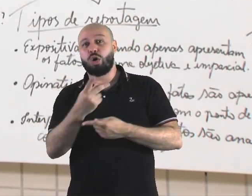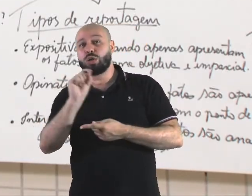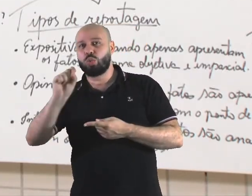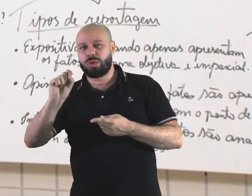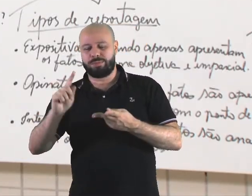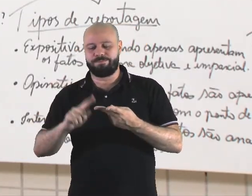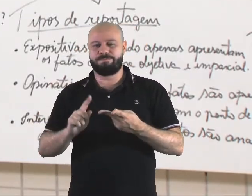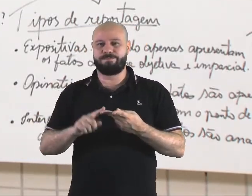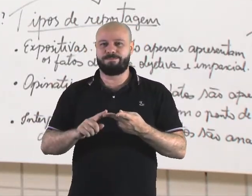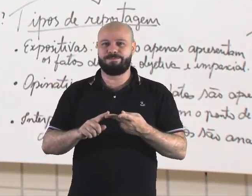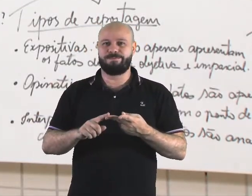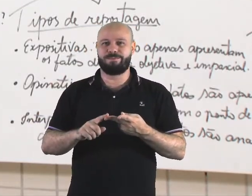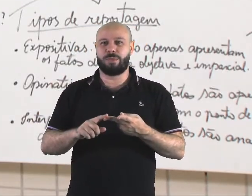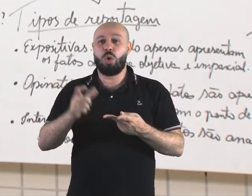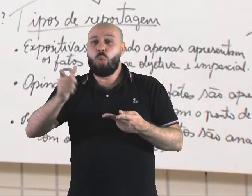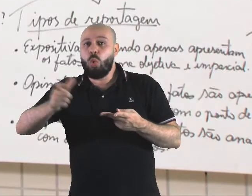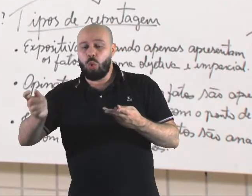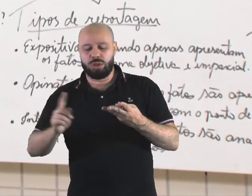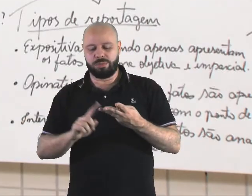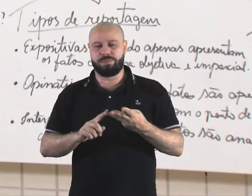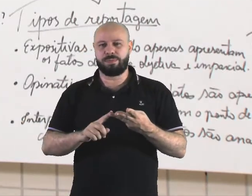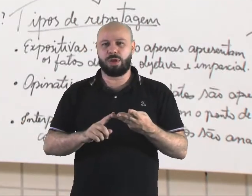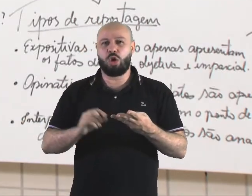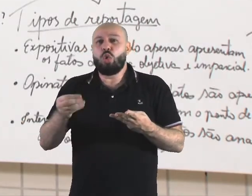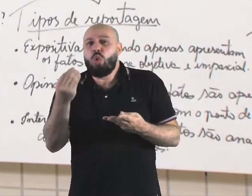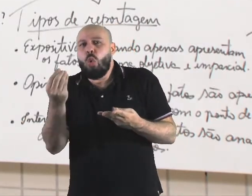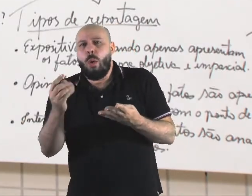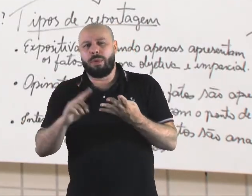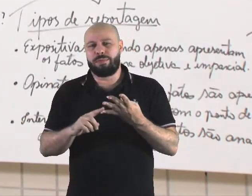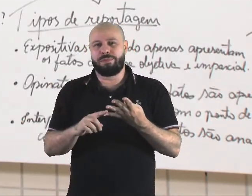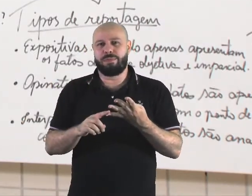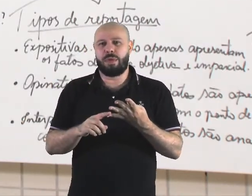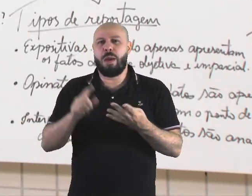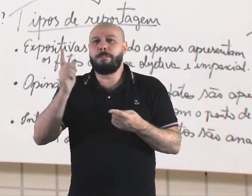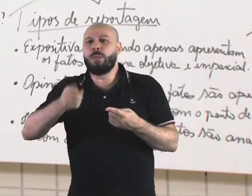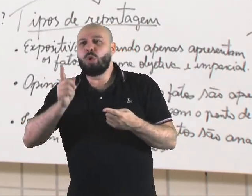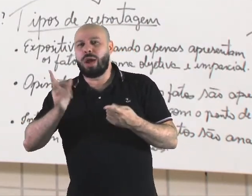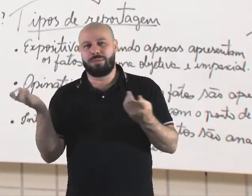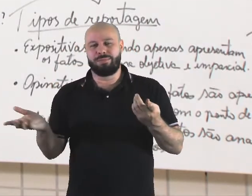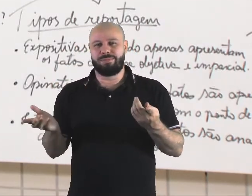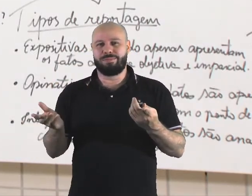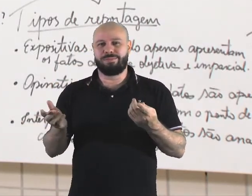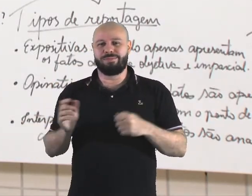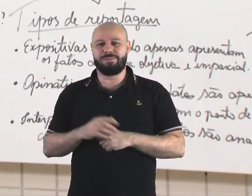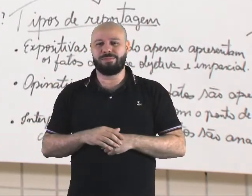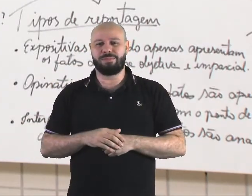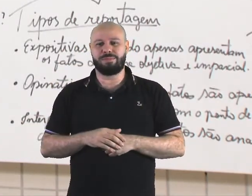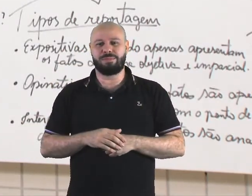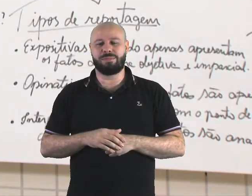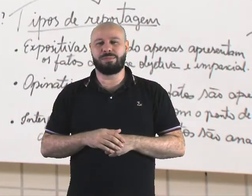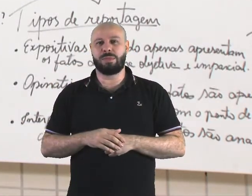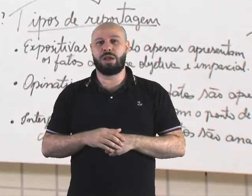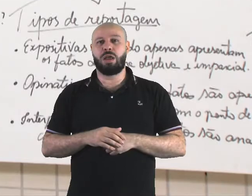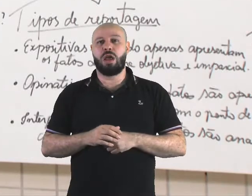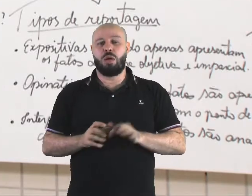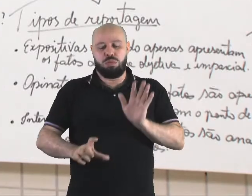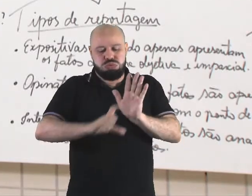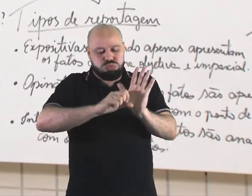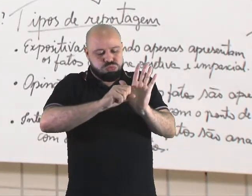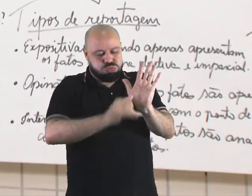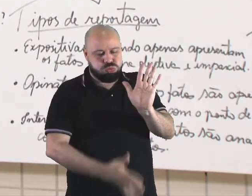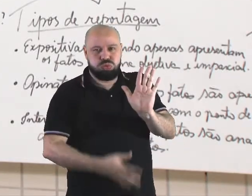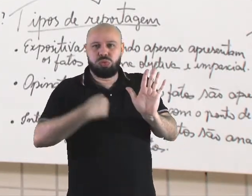que aconteceu, onde aconteceu, como aconteceu, por que aconteceu. E eu tenho o corpo do texto,